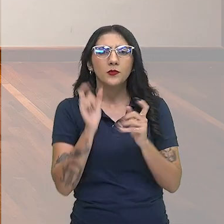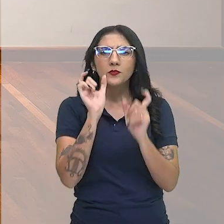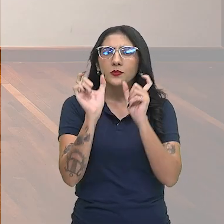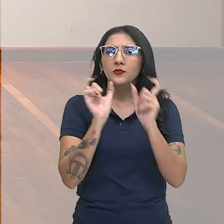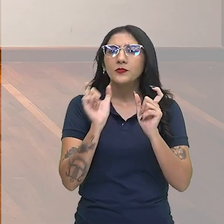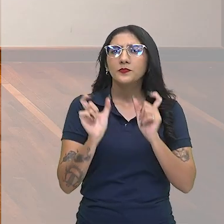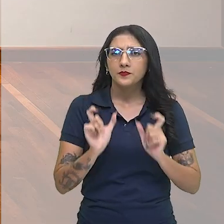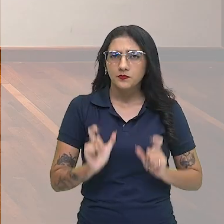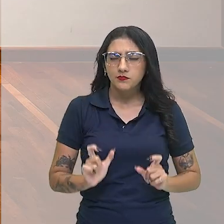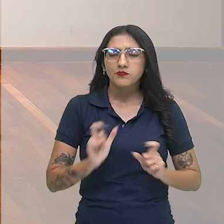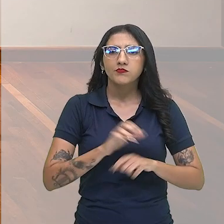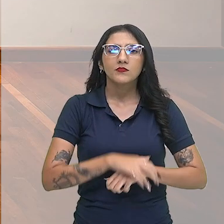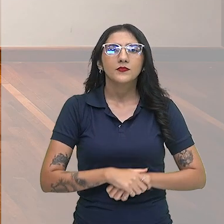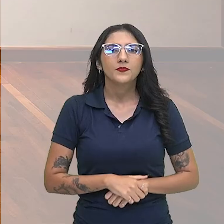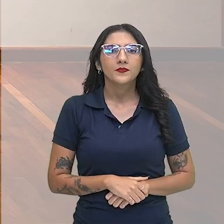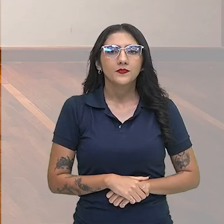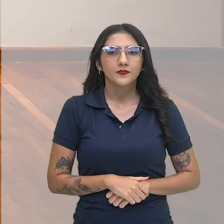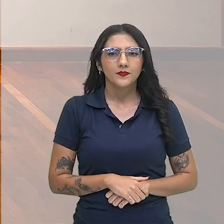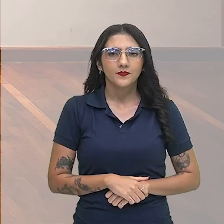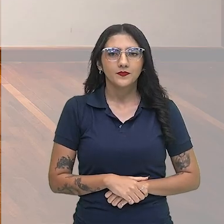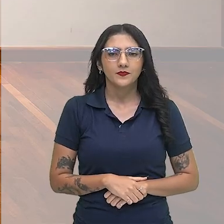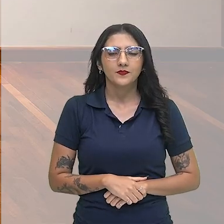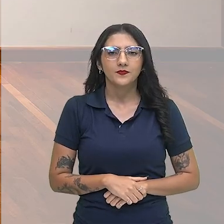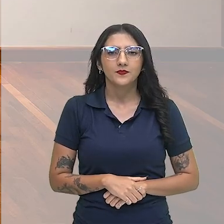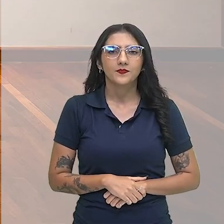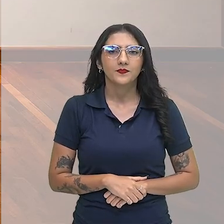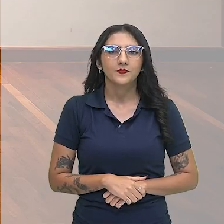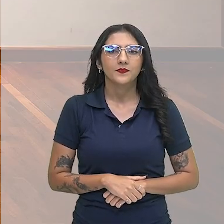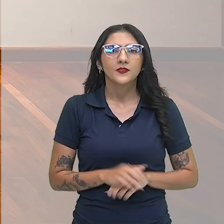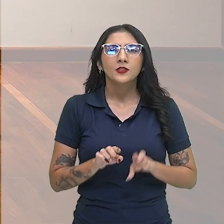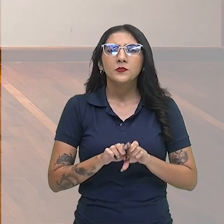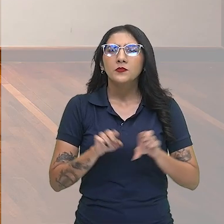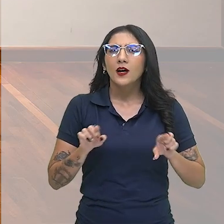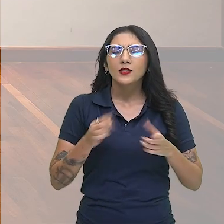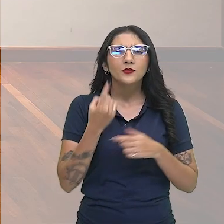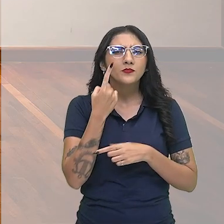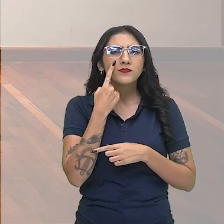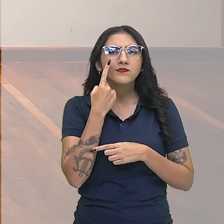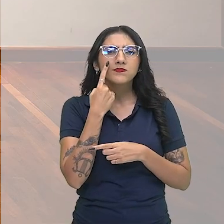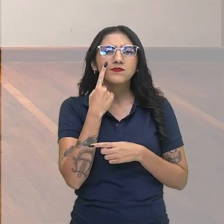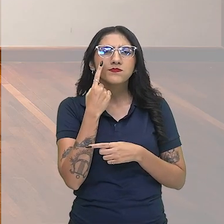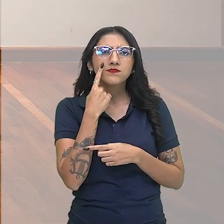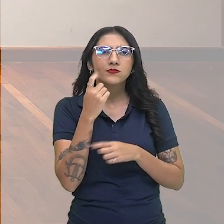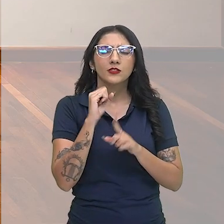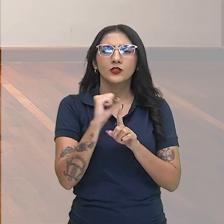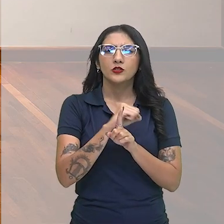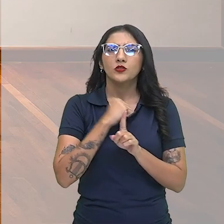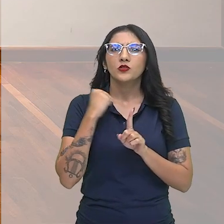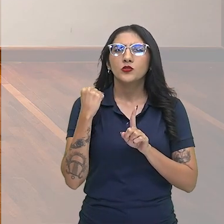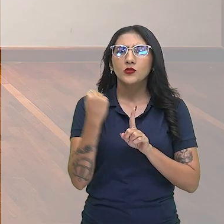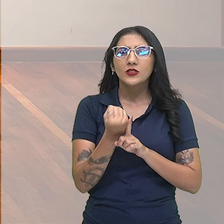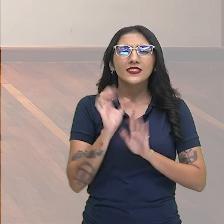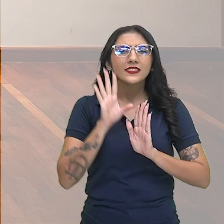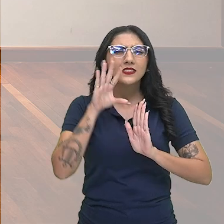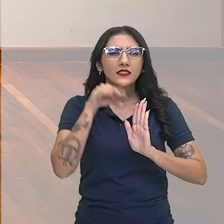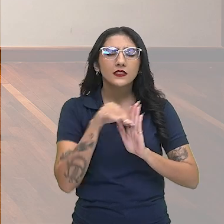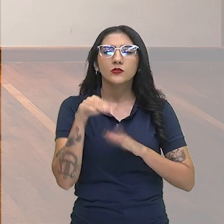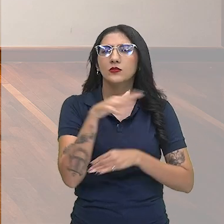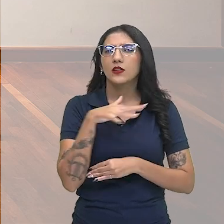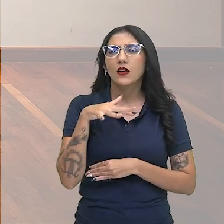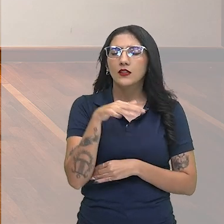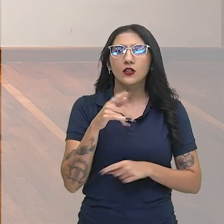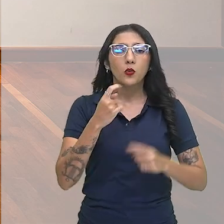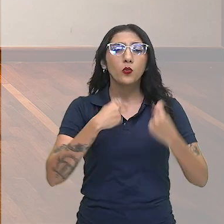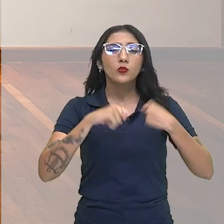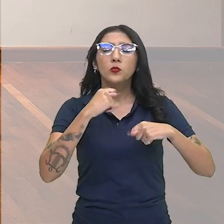começar, então, falando da economia, né? O que é a economia dentro desse campo das ciências sociais?